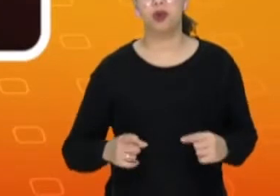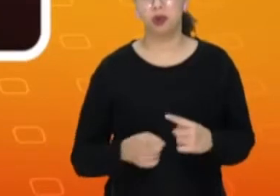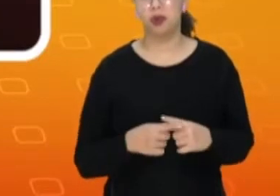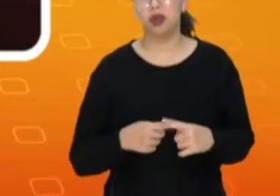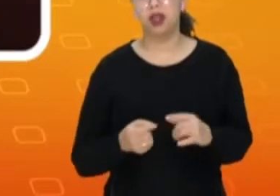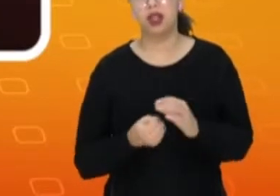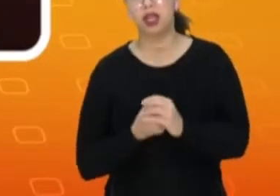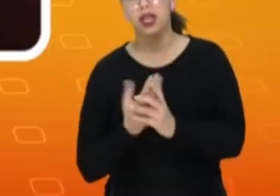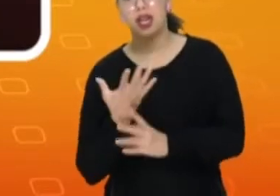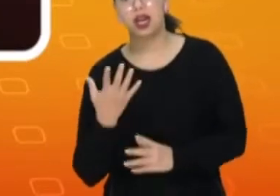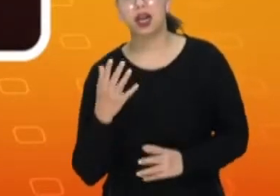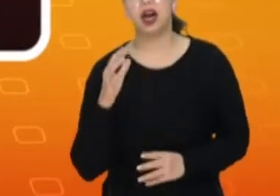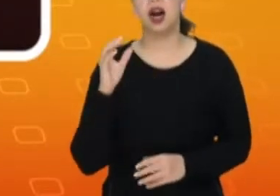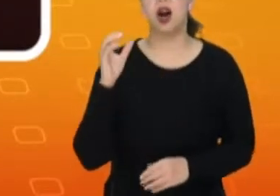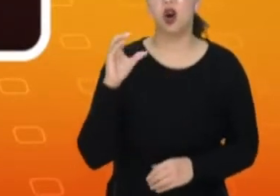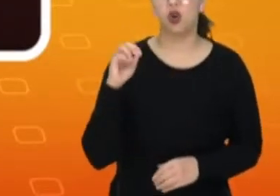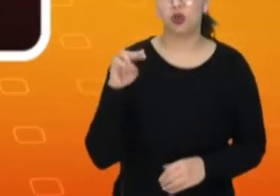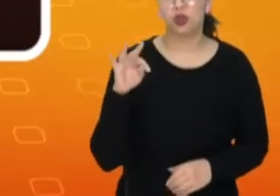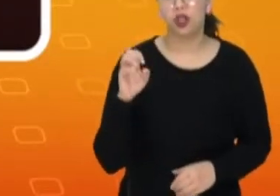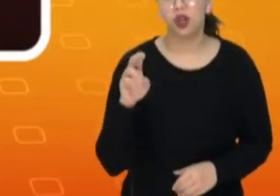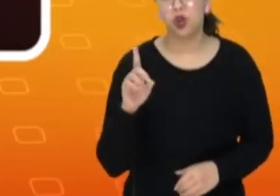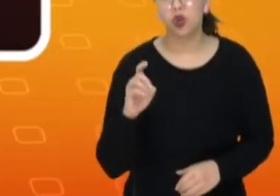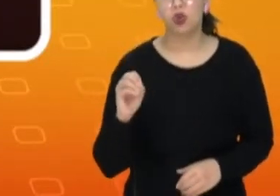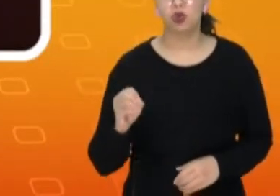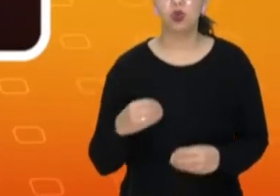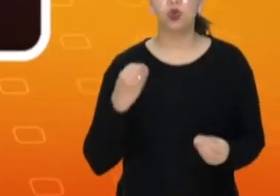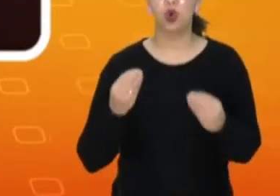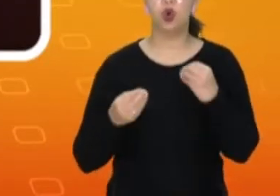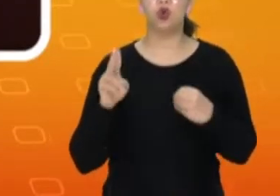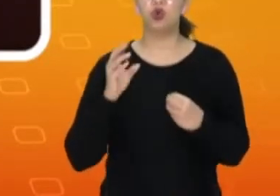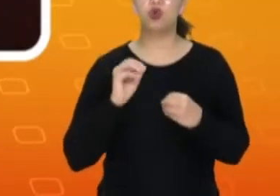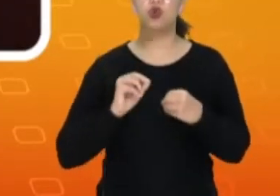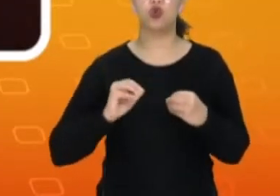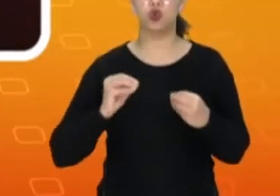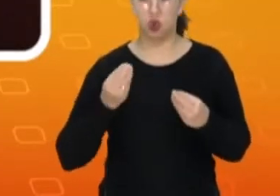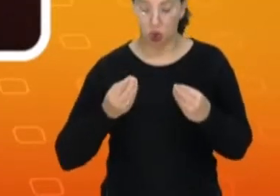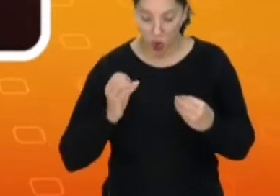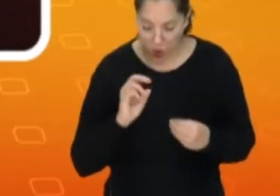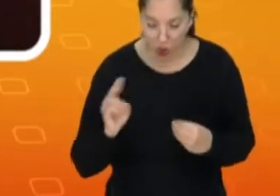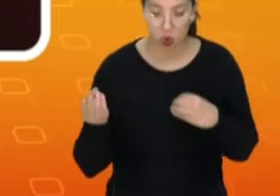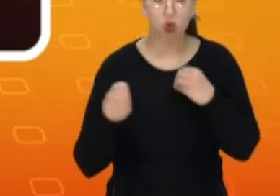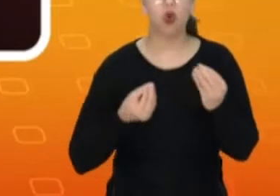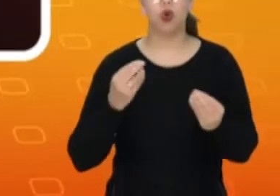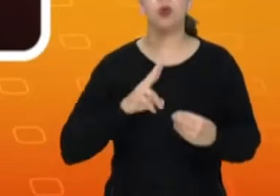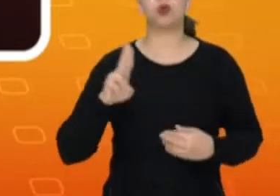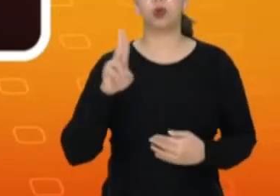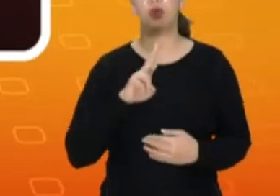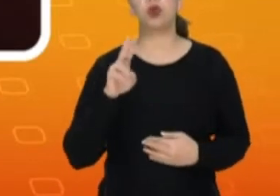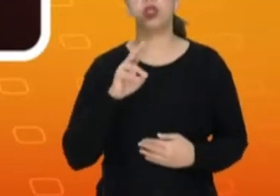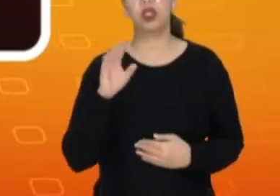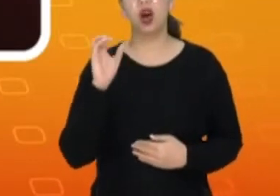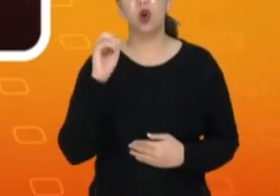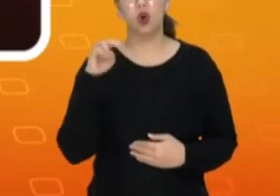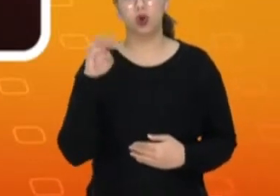dito, no quesito de você aproveitar o melhor do que você tem de